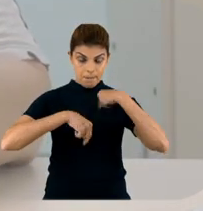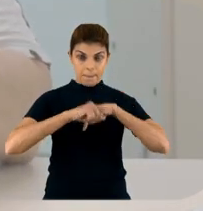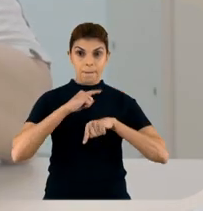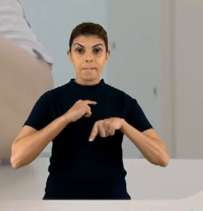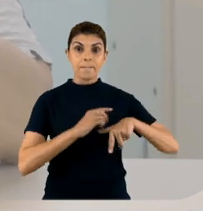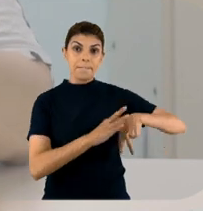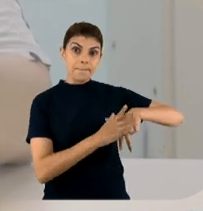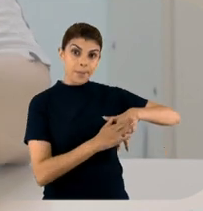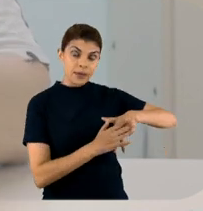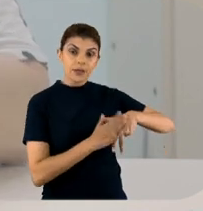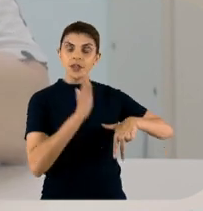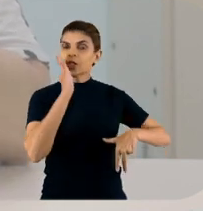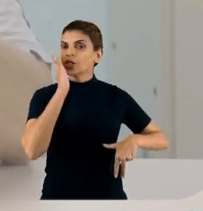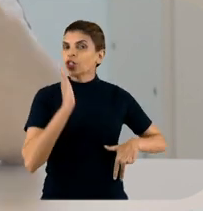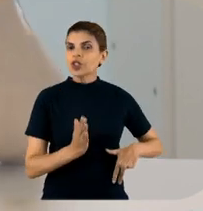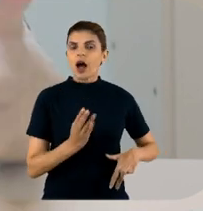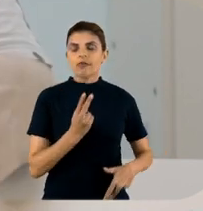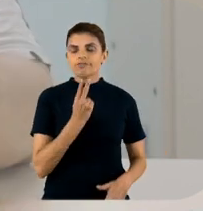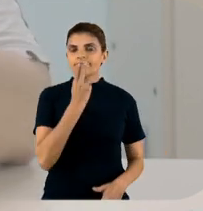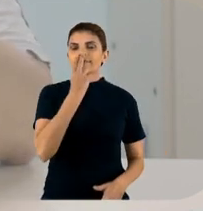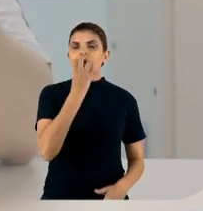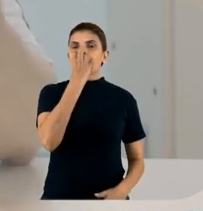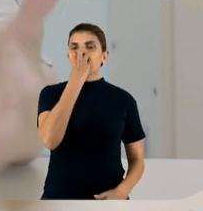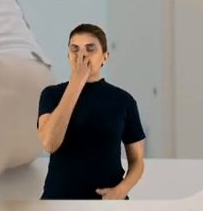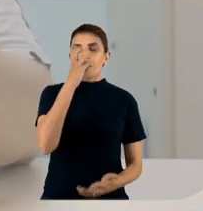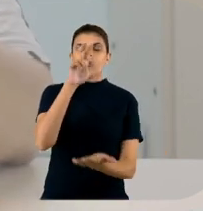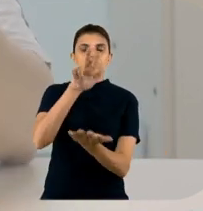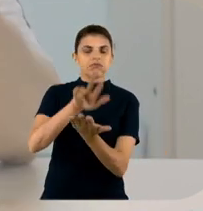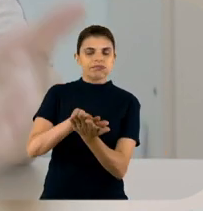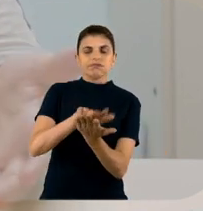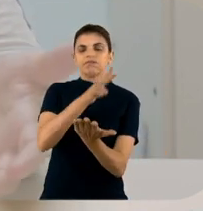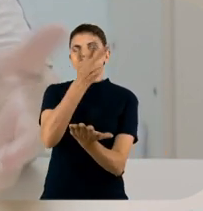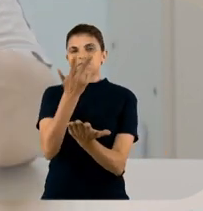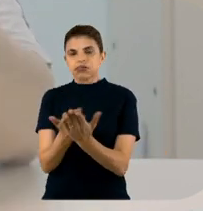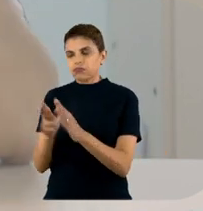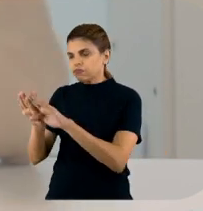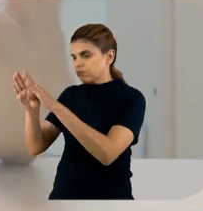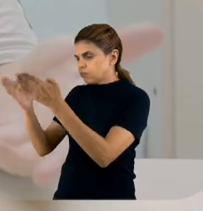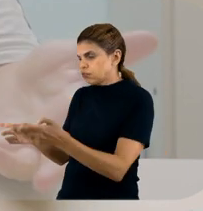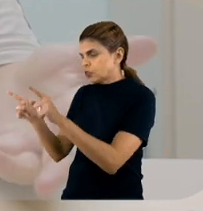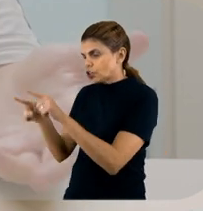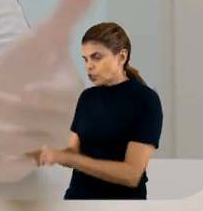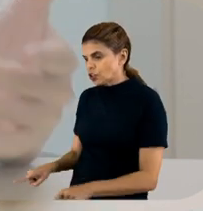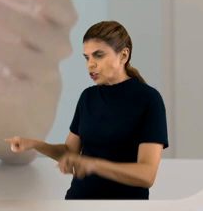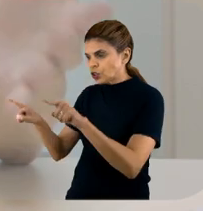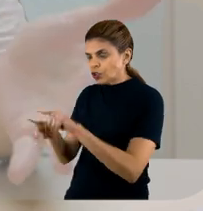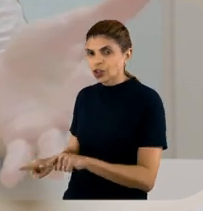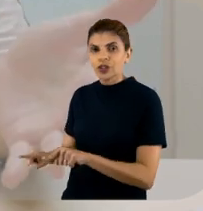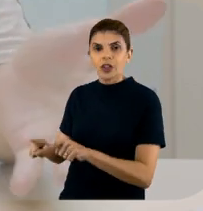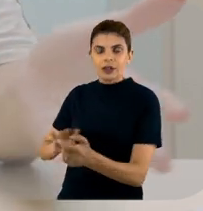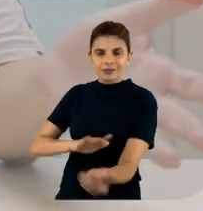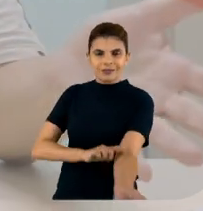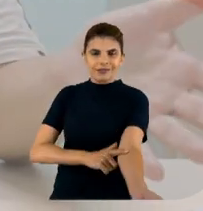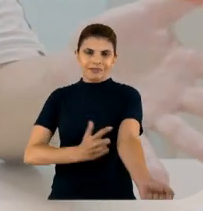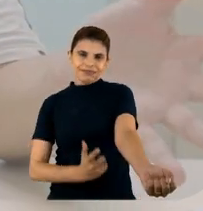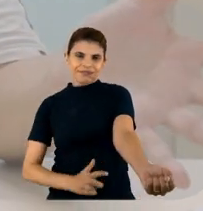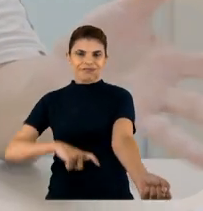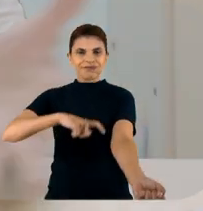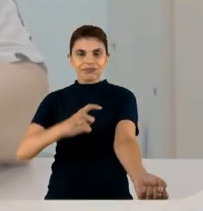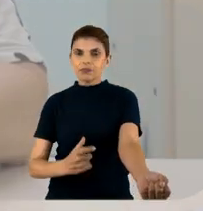paciente e na fase em que ele já tá intubado pronado em diálise um anticorpo Coitada não vai